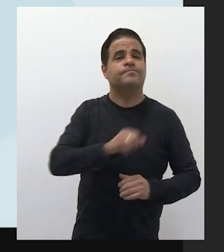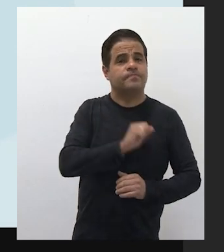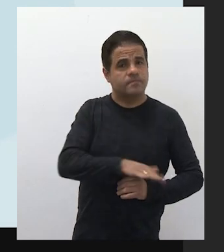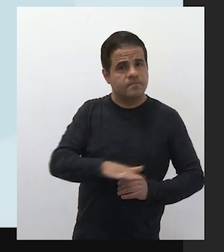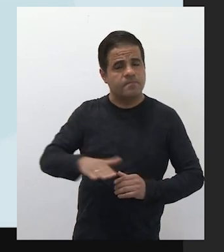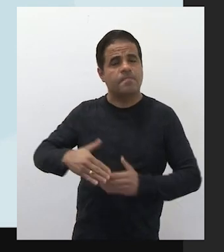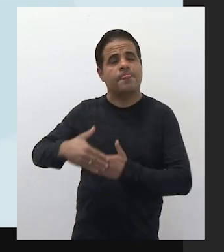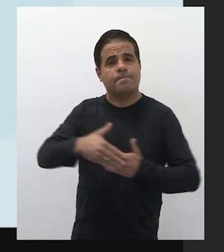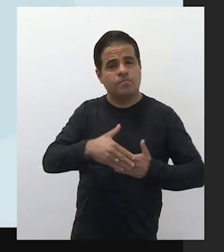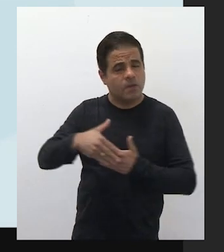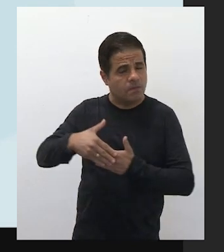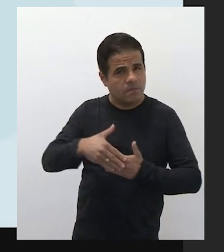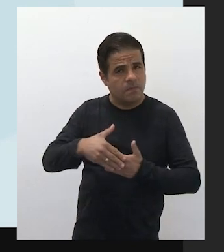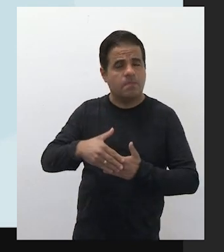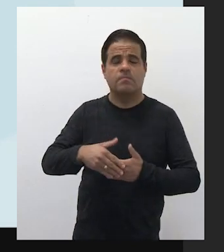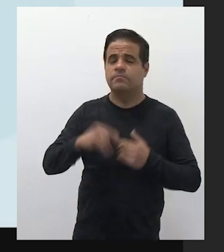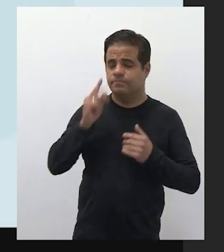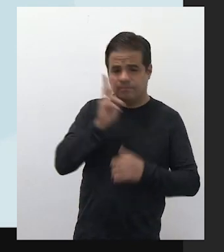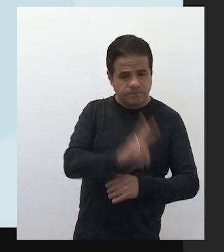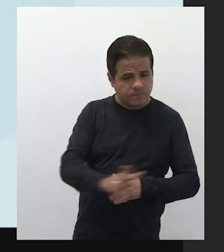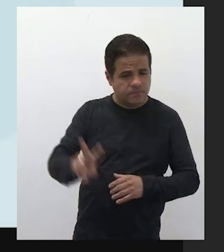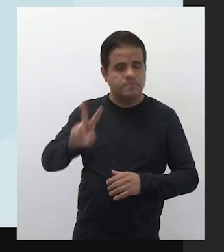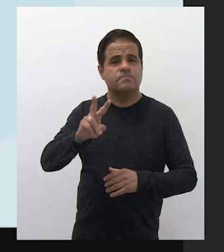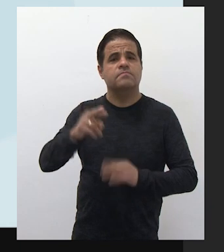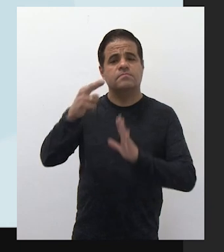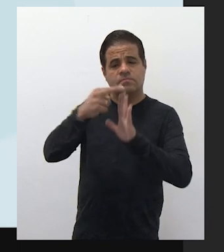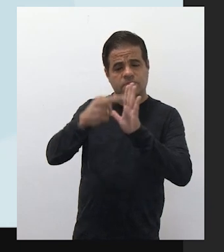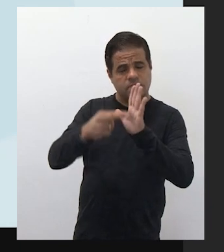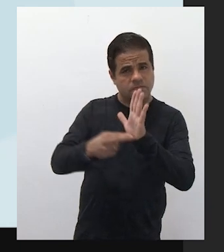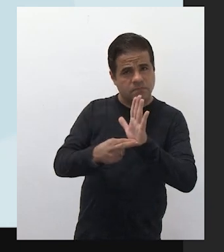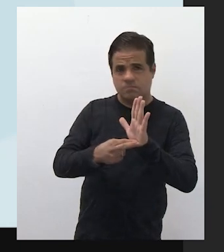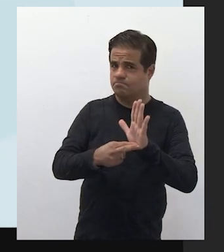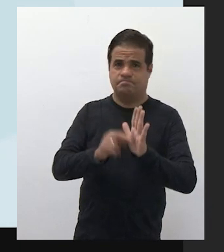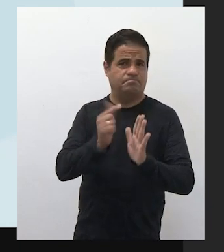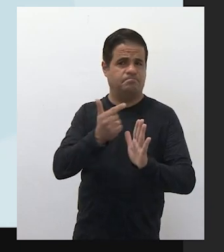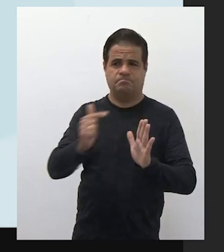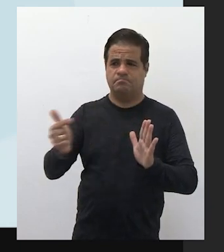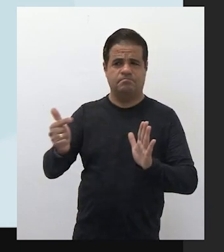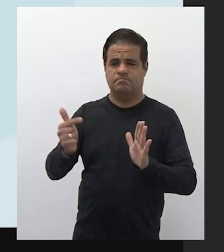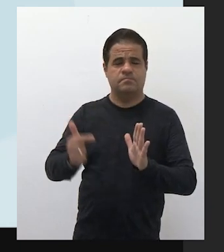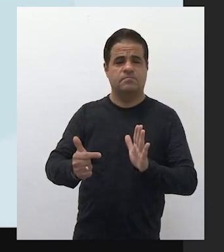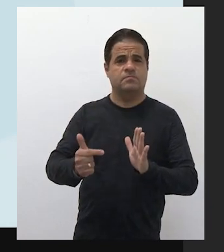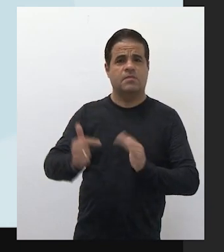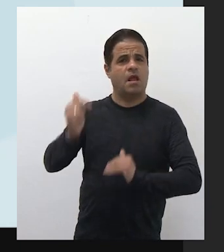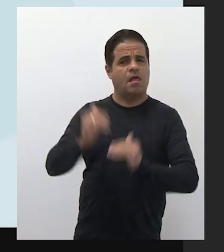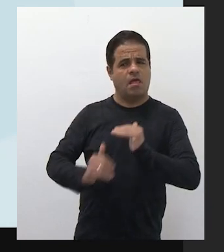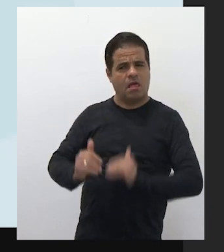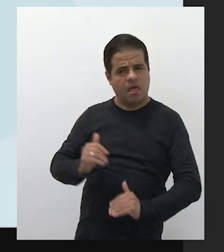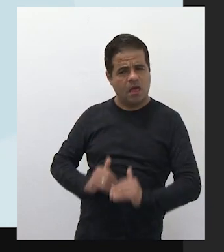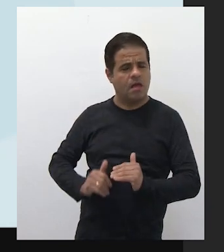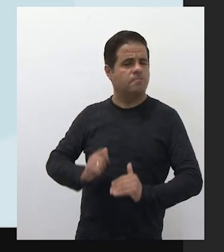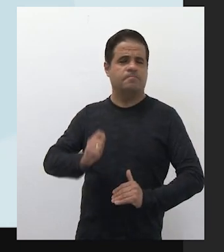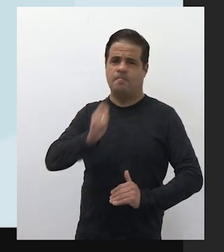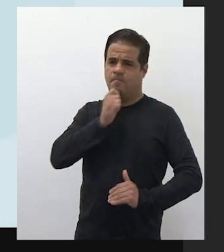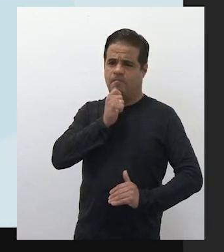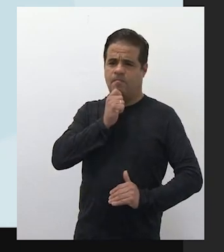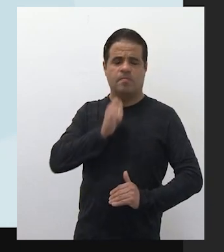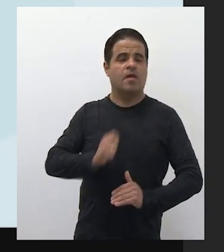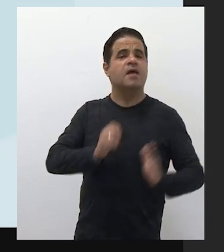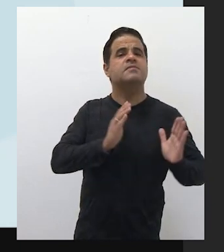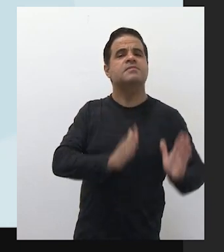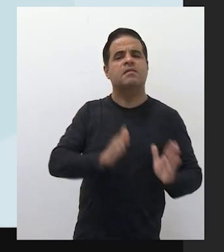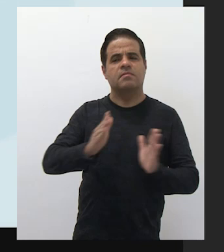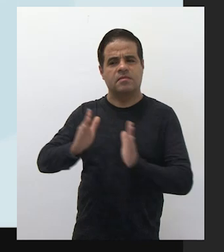dos bebezinhos, vejam só, em regra, não tem um regresso. As etapas, elas